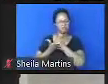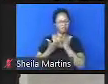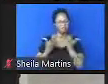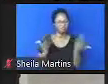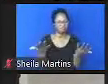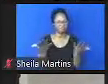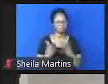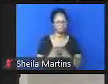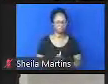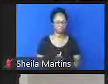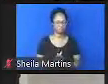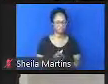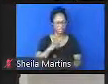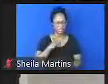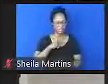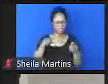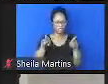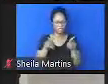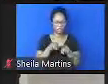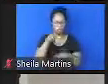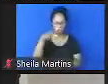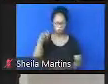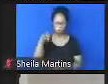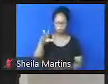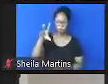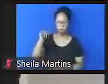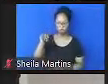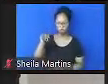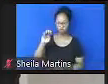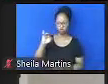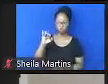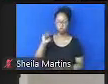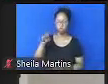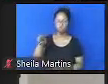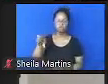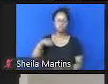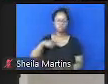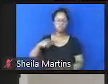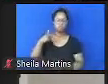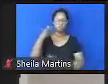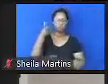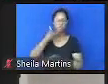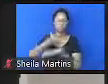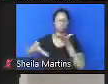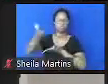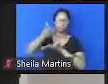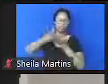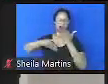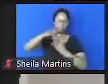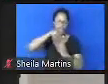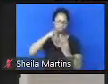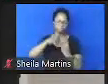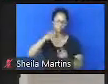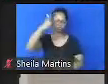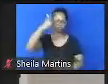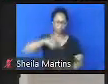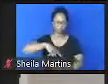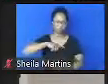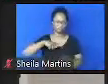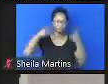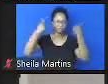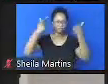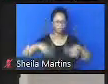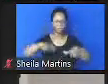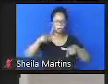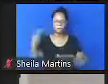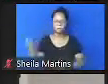bem como o professor Paulo Bus, do Centro de Relação Internacional da Fiocruz, mais uma vez também, pessoa fundamental